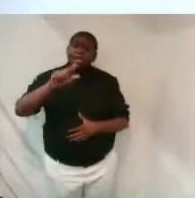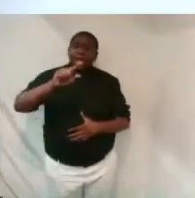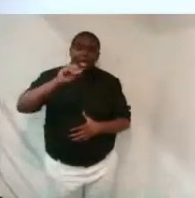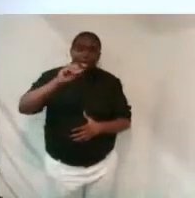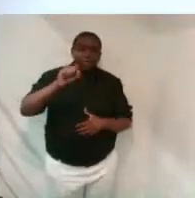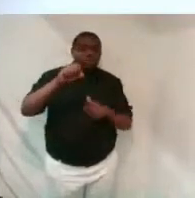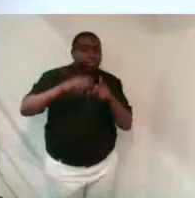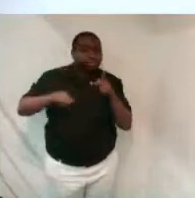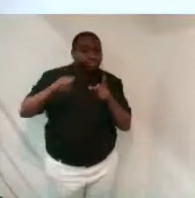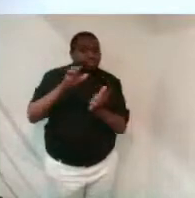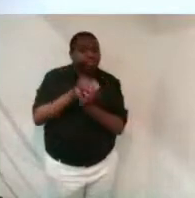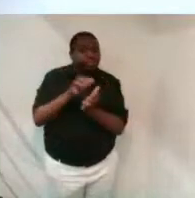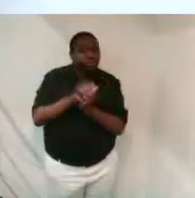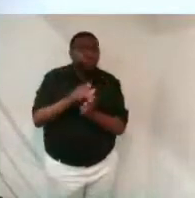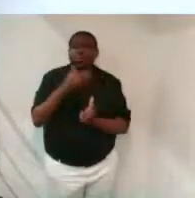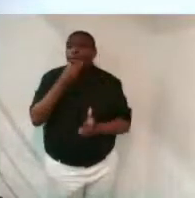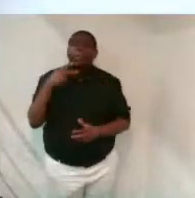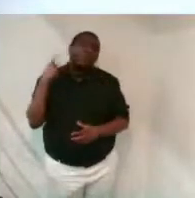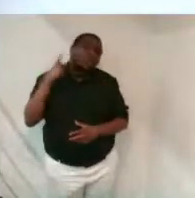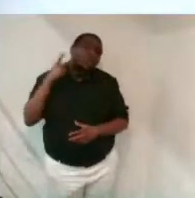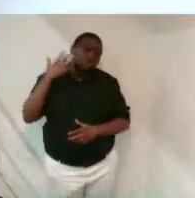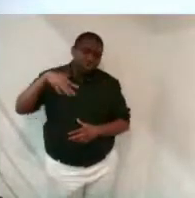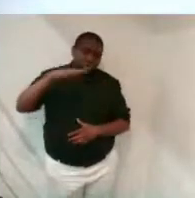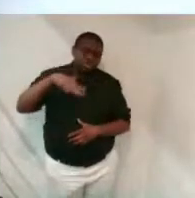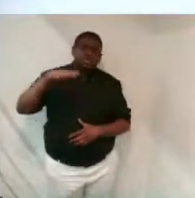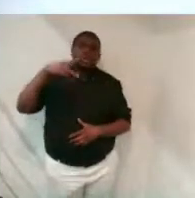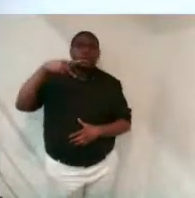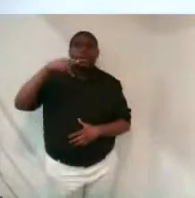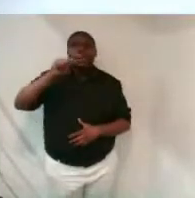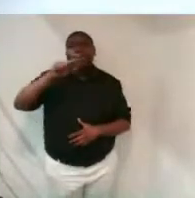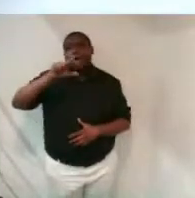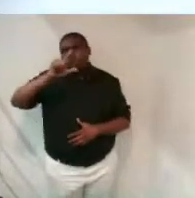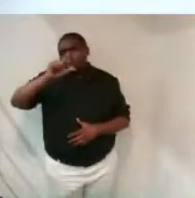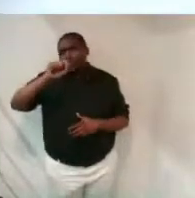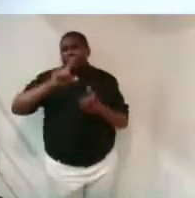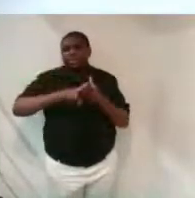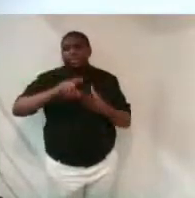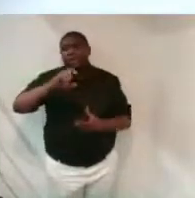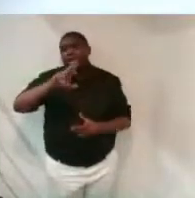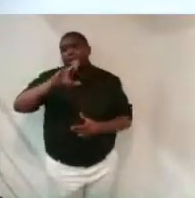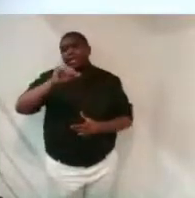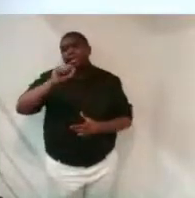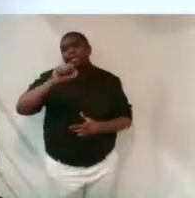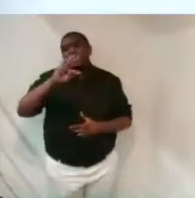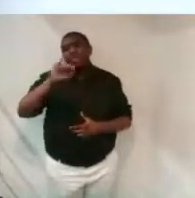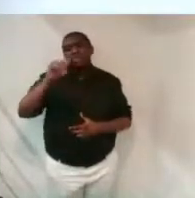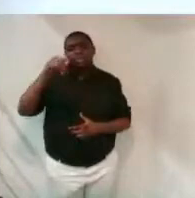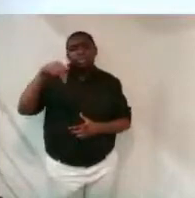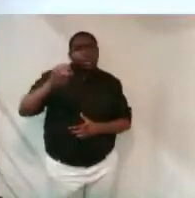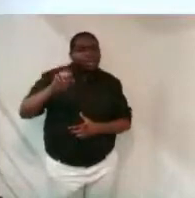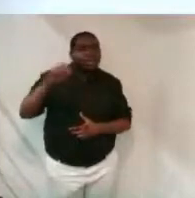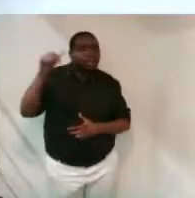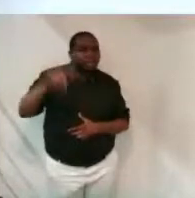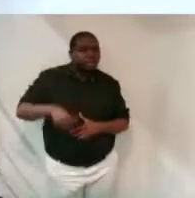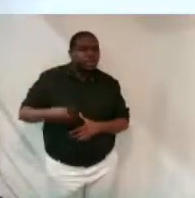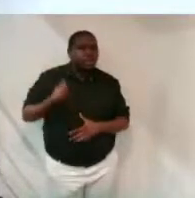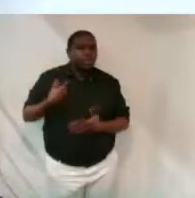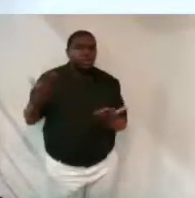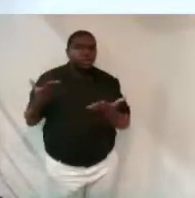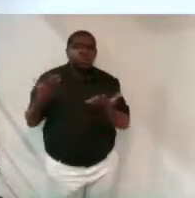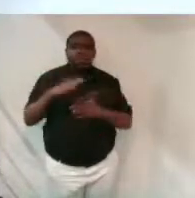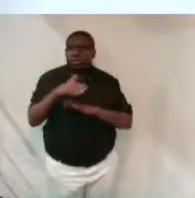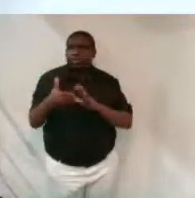Pernambuco, em nome do Procurador-Geral, doutor Paulo, doutora Cristiane, que está aqui presente, estender a todos os servidores